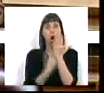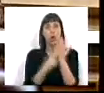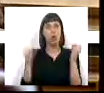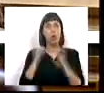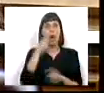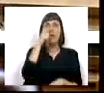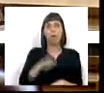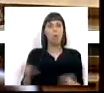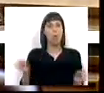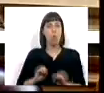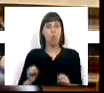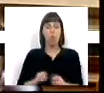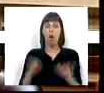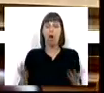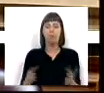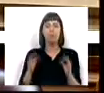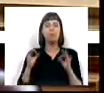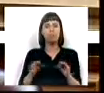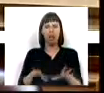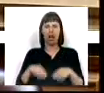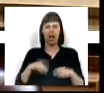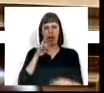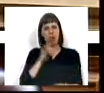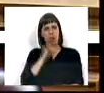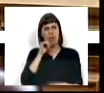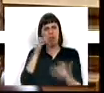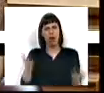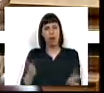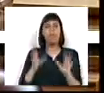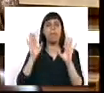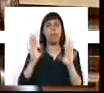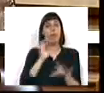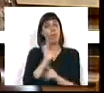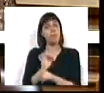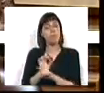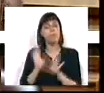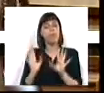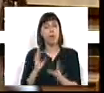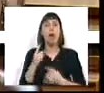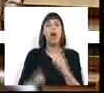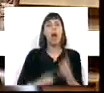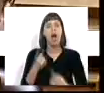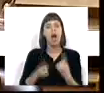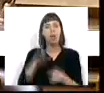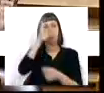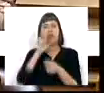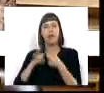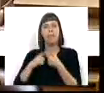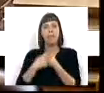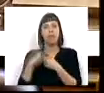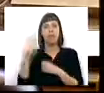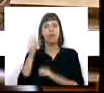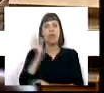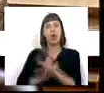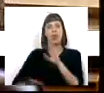ao consumidor. Isto é absolutamente inadmissível. Bom, mas enquanto alguns Estados-membros da